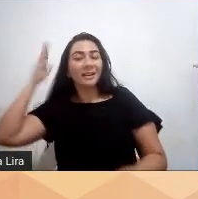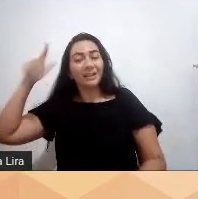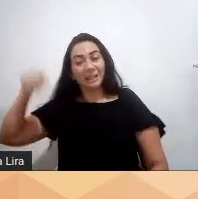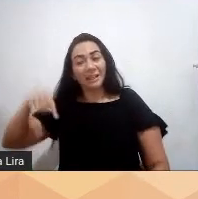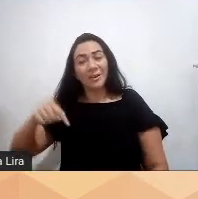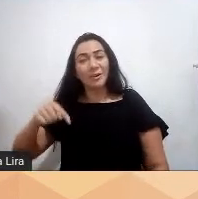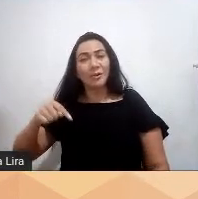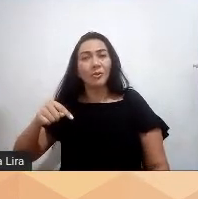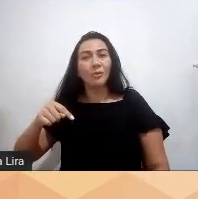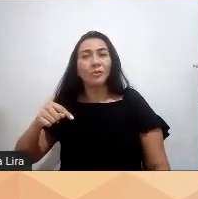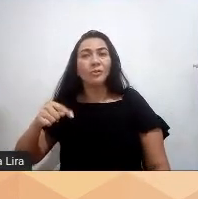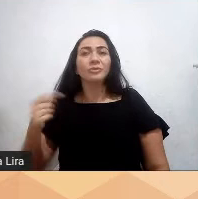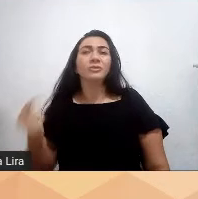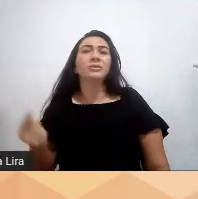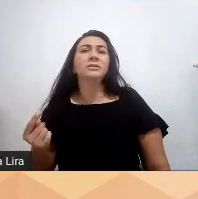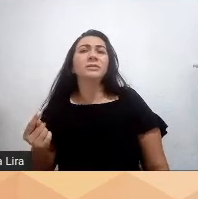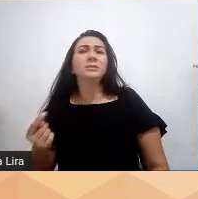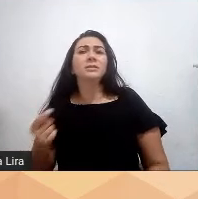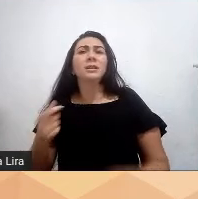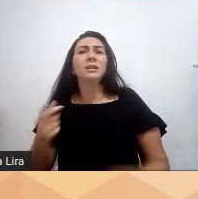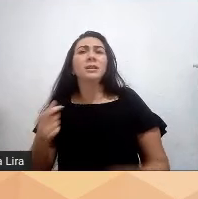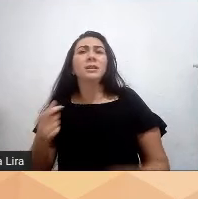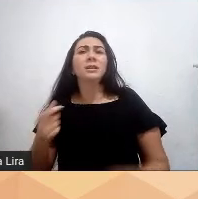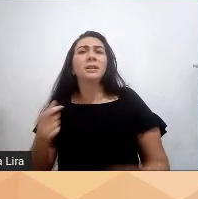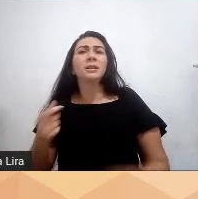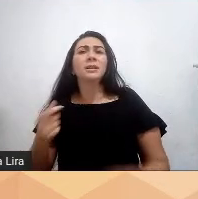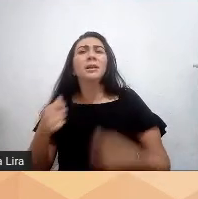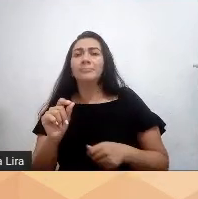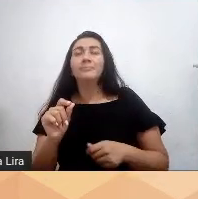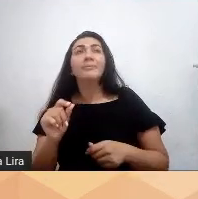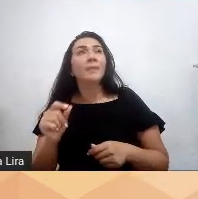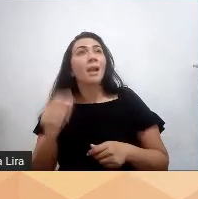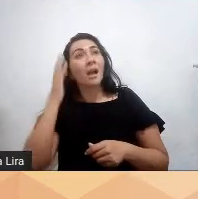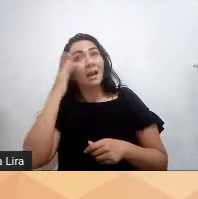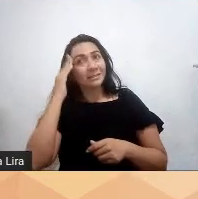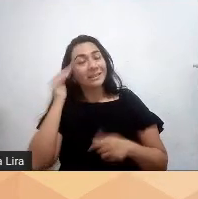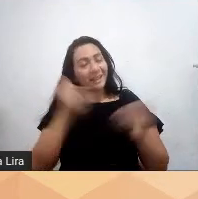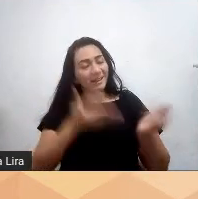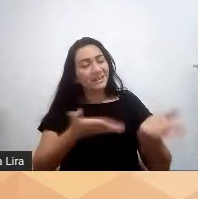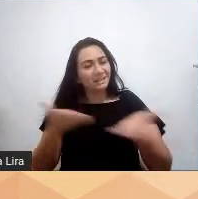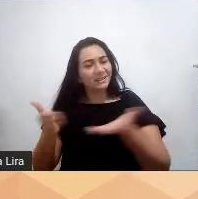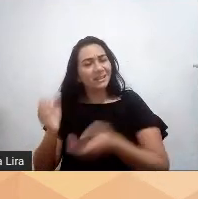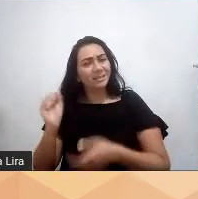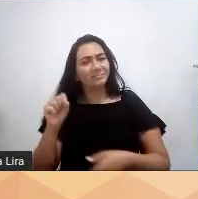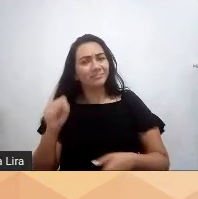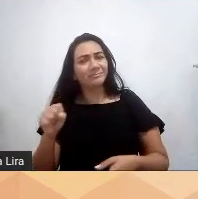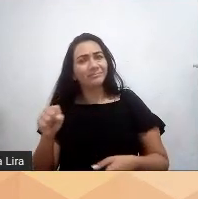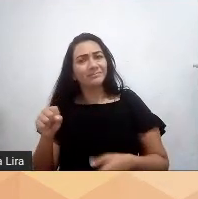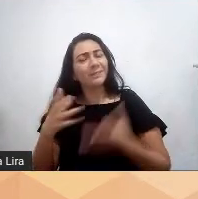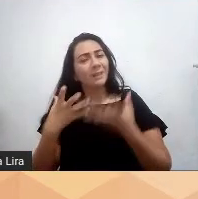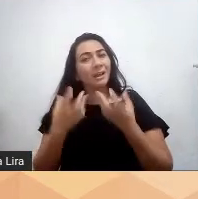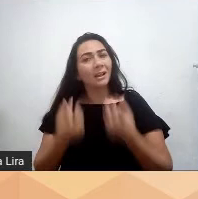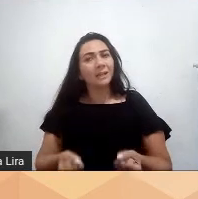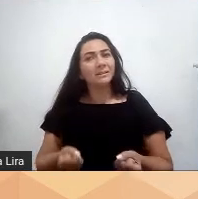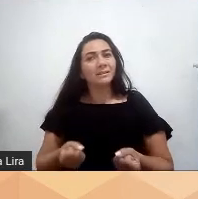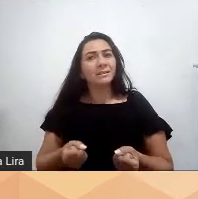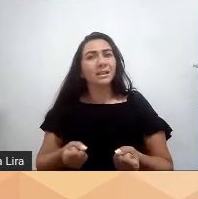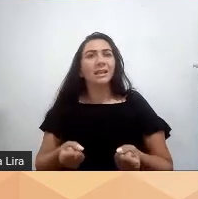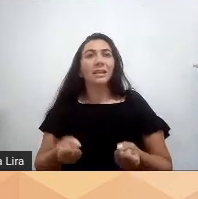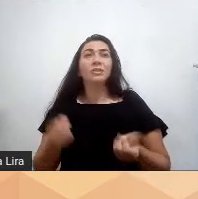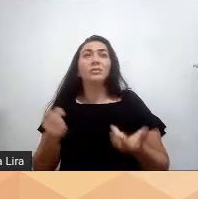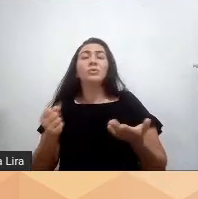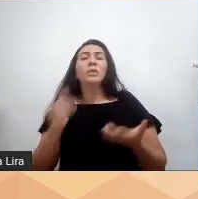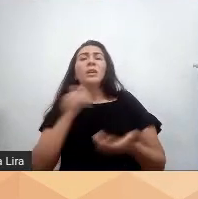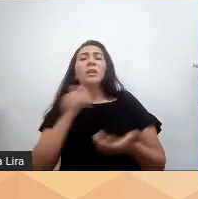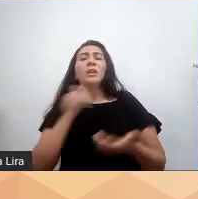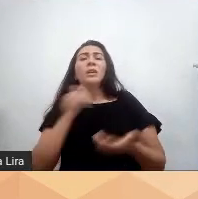um Bibliotecário, do profissional bibliotecário, né? E como eu mesmo mencionei no capítulo onde eu falo,